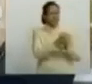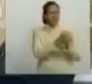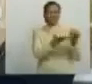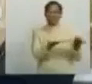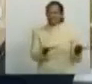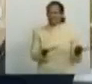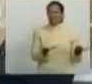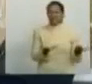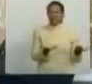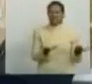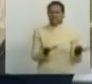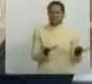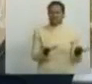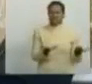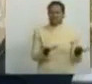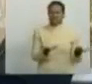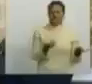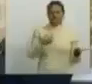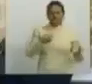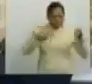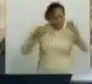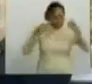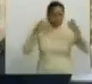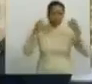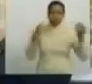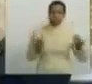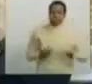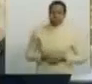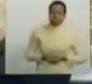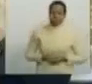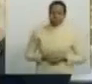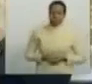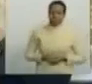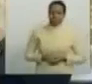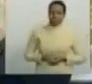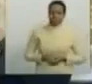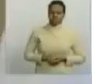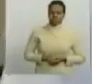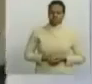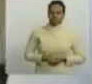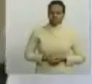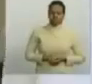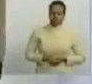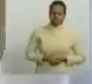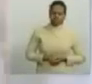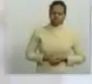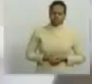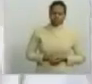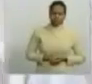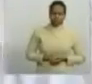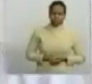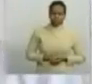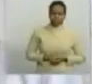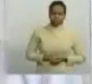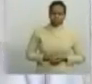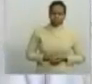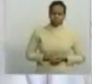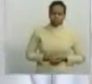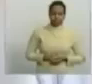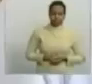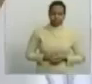direitos. Se eles podem exigir os direitos deles, por que nós não podemos exigir os nossos? Eles podem falar e a gente tem que se